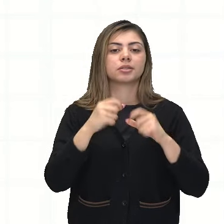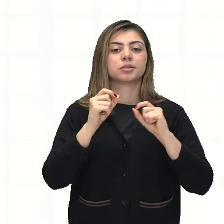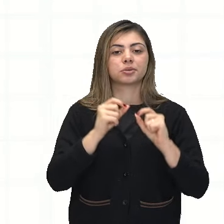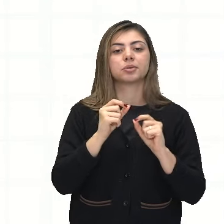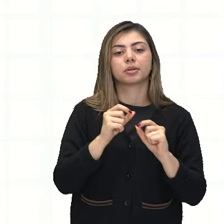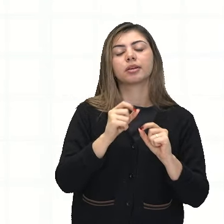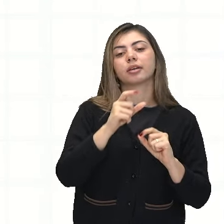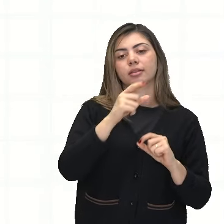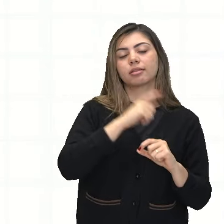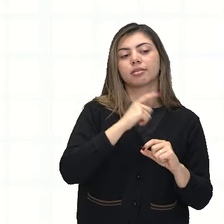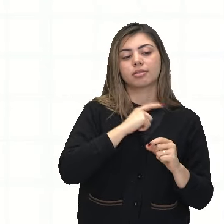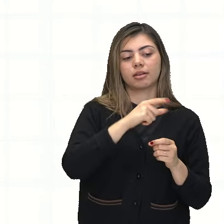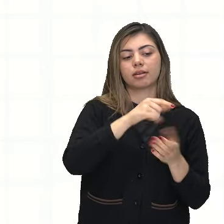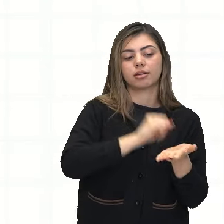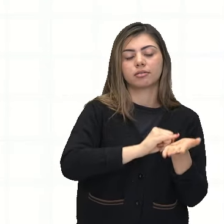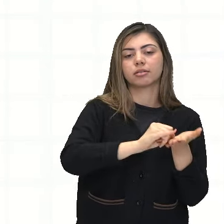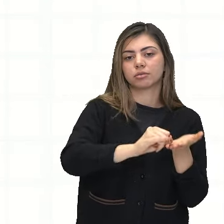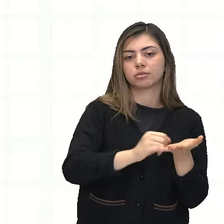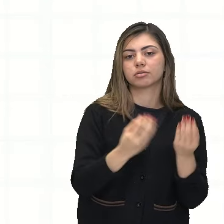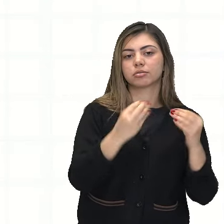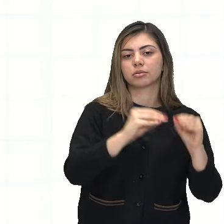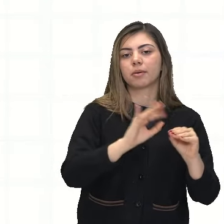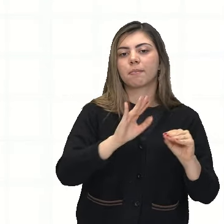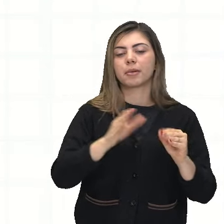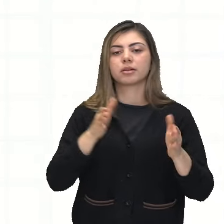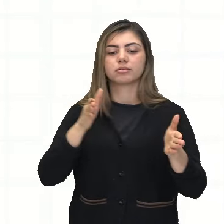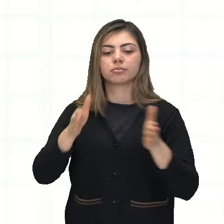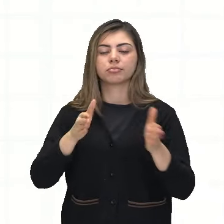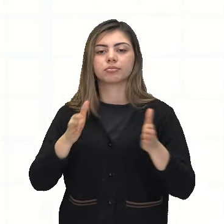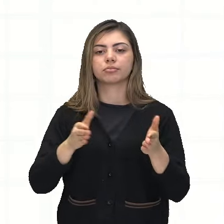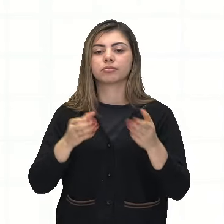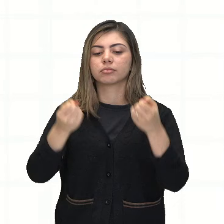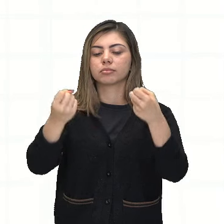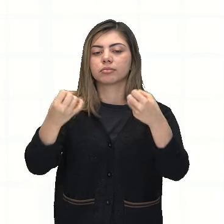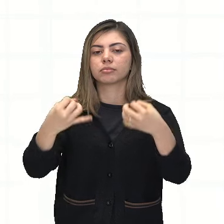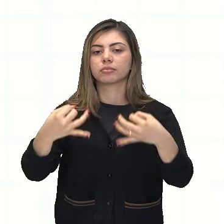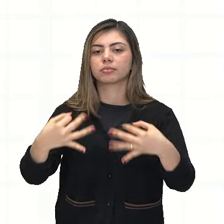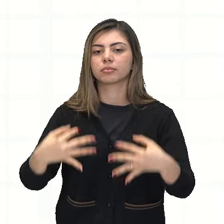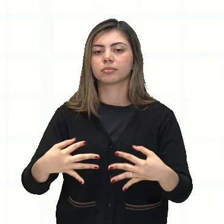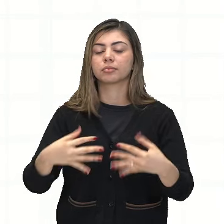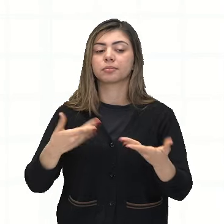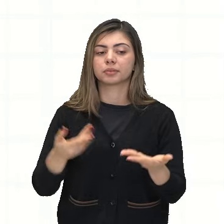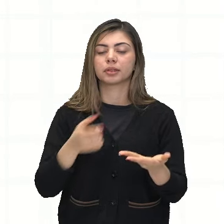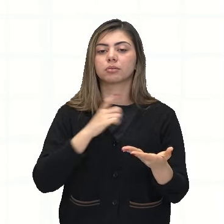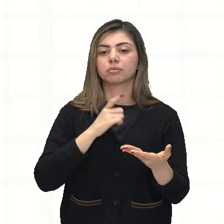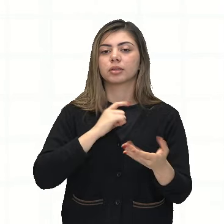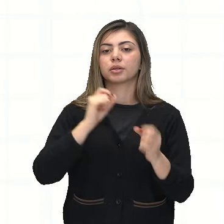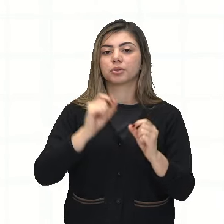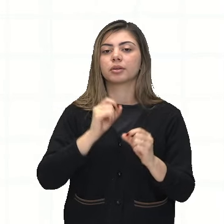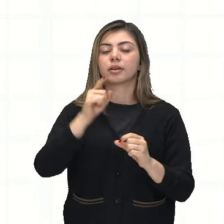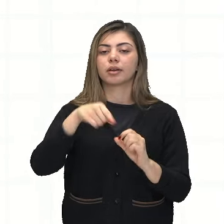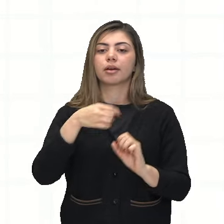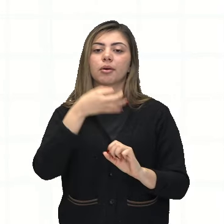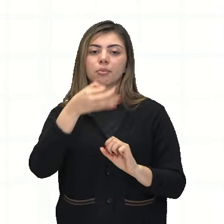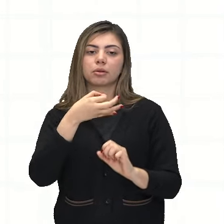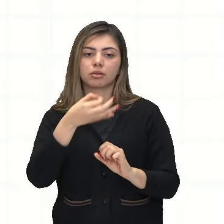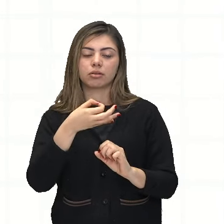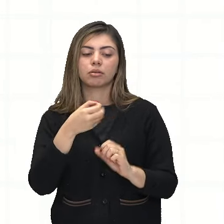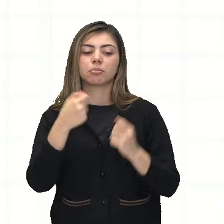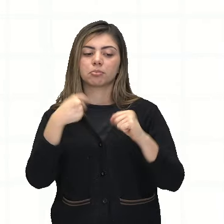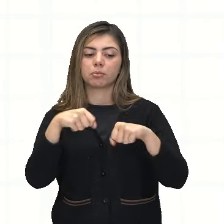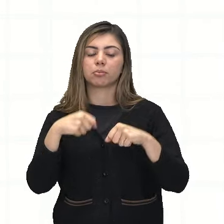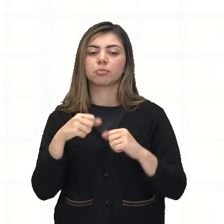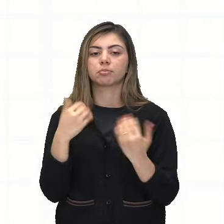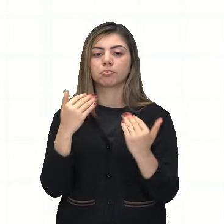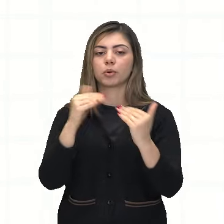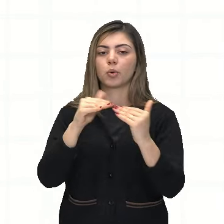desde lá da minha introdução já no desenvolvimento eu vou discutir os argumentos que são contra e a favor disso mas